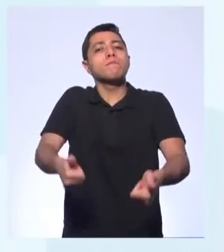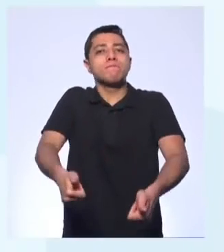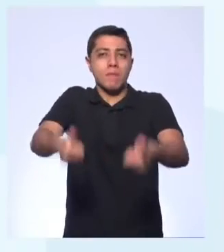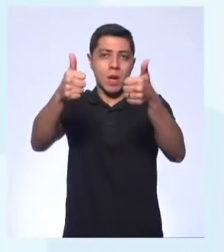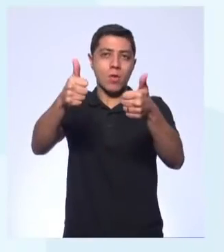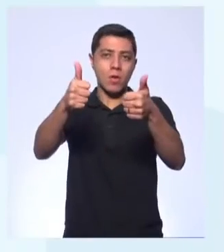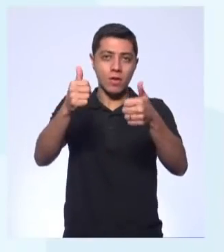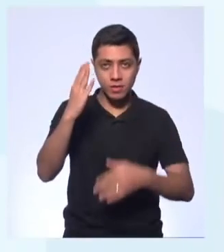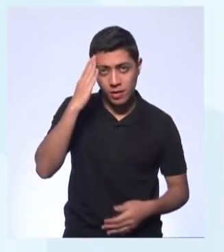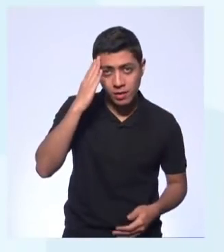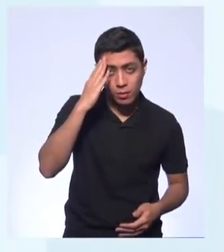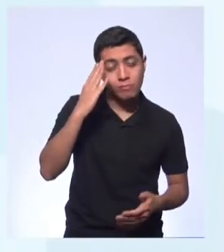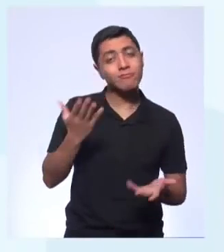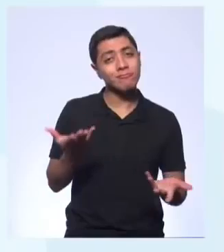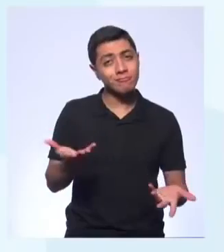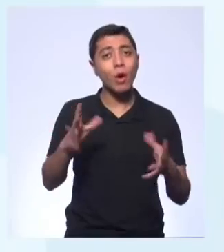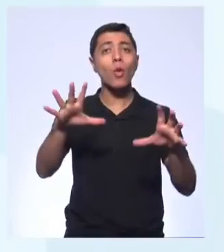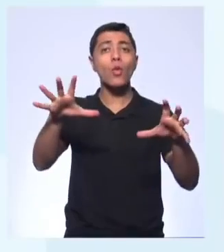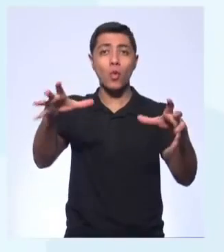mais sobre